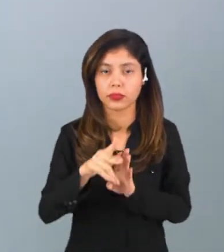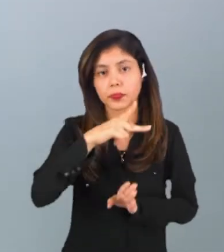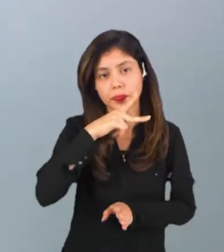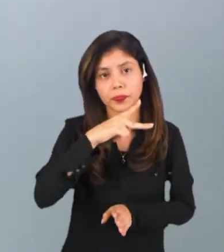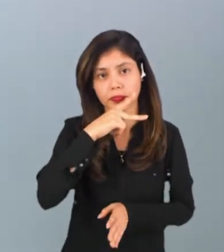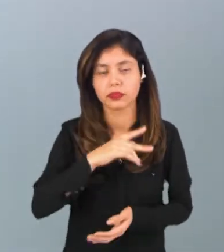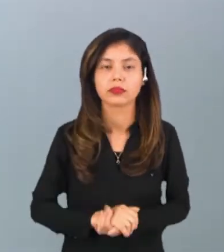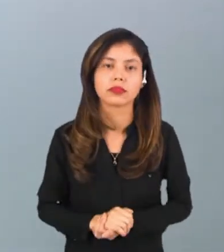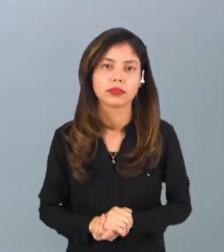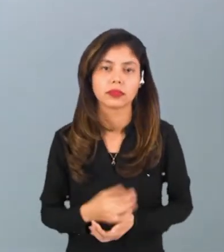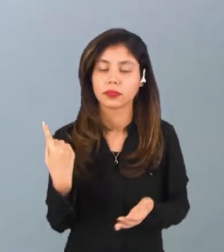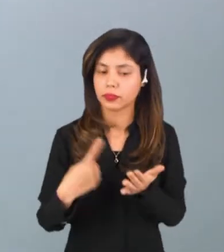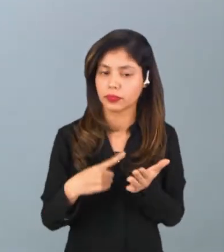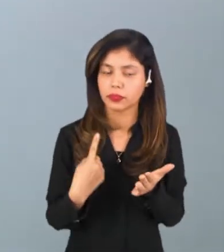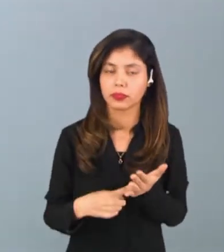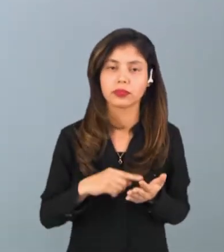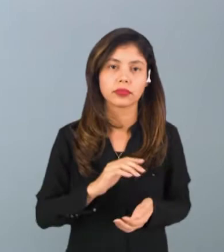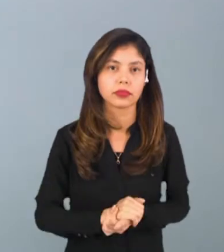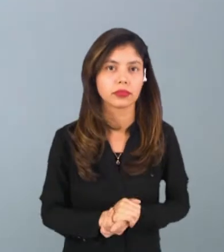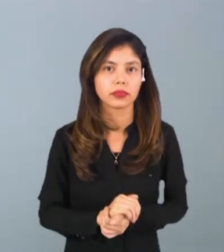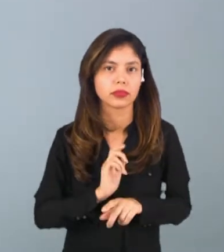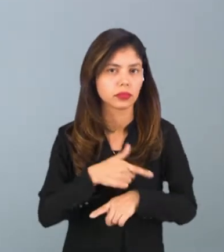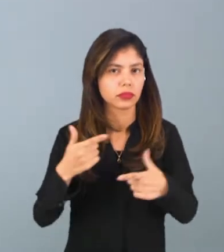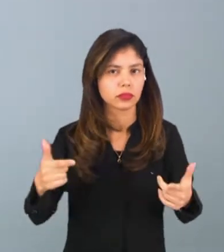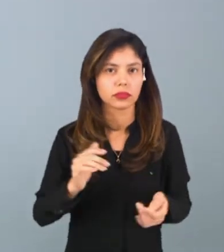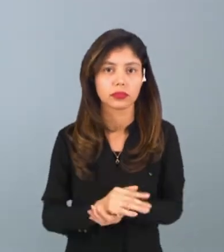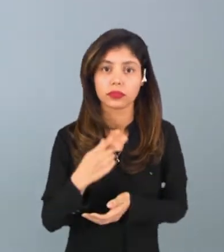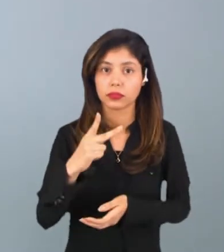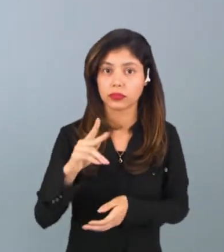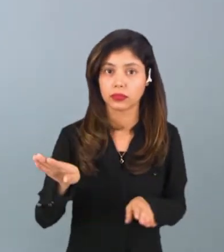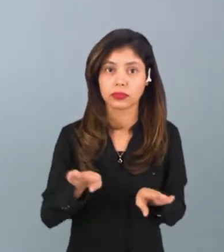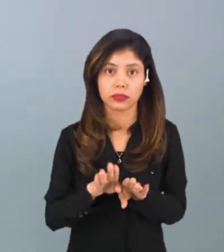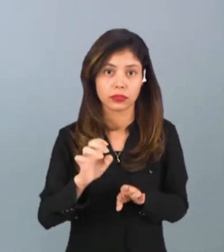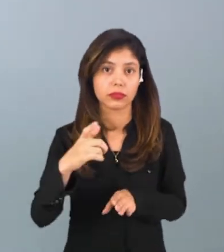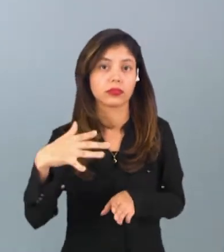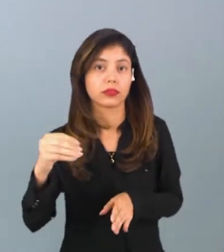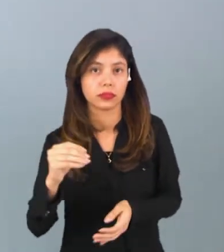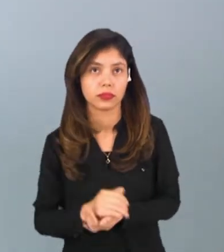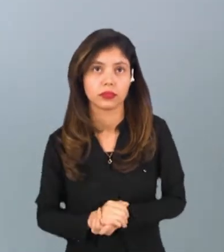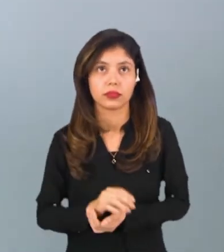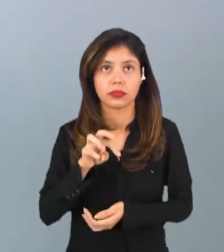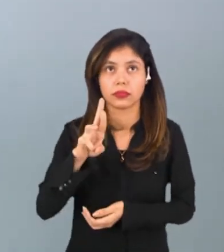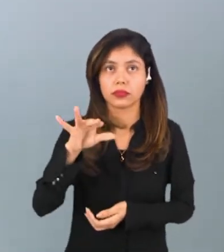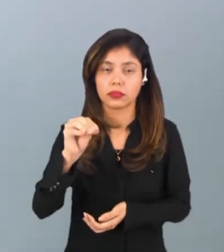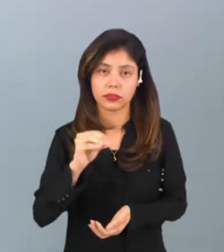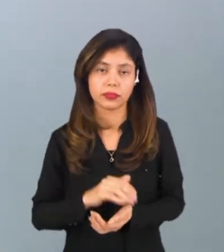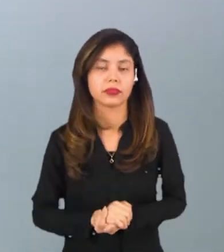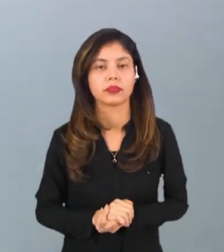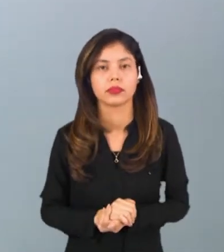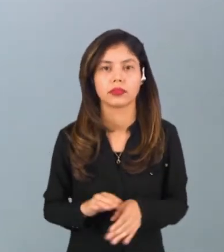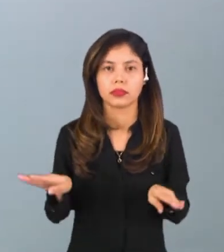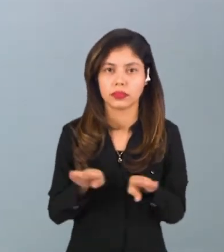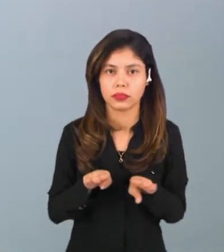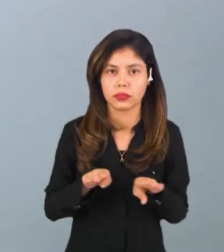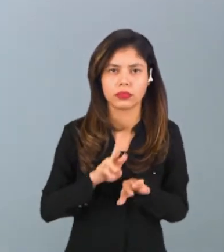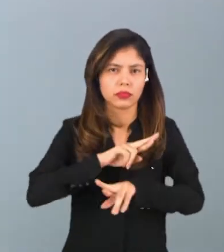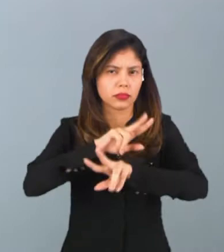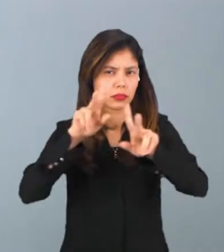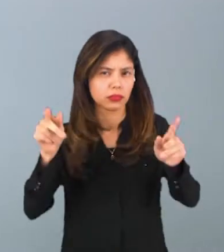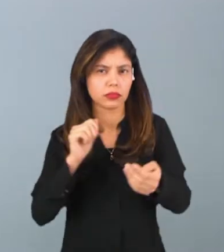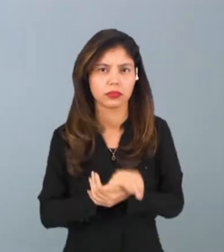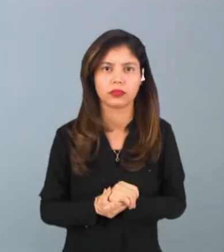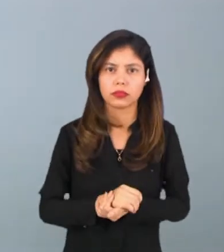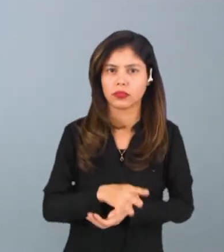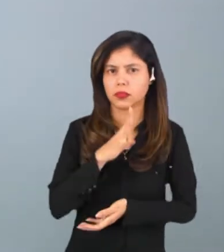peruano, considerado o maior da sua época, Mario Vargas Llosa. Ele tem várias